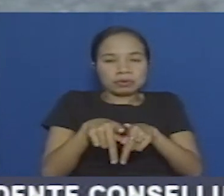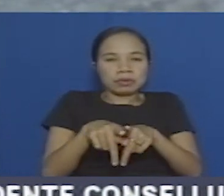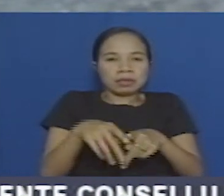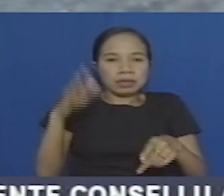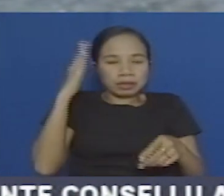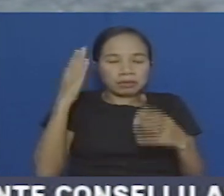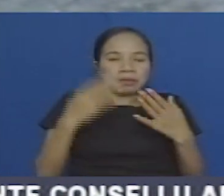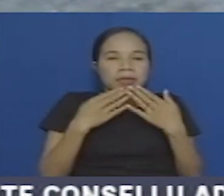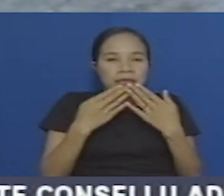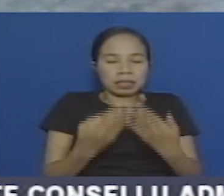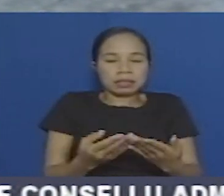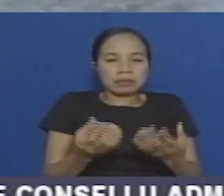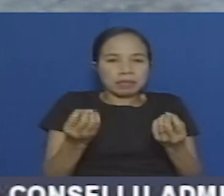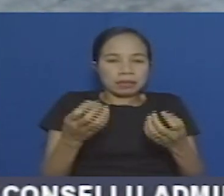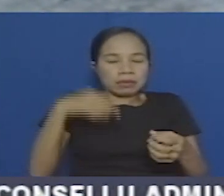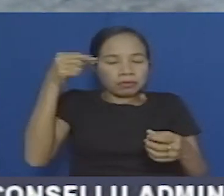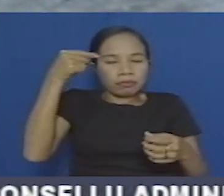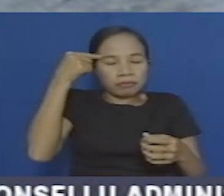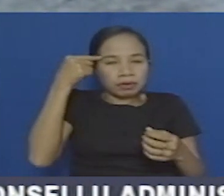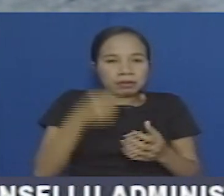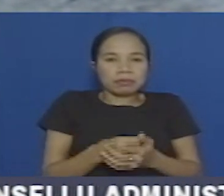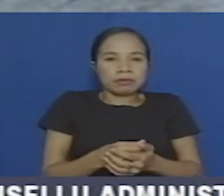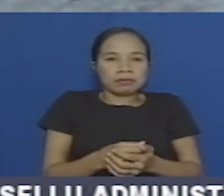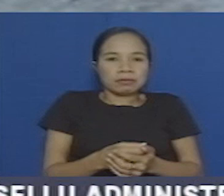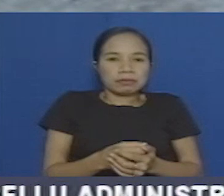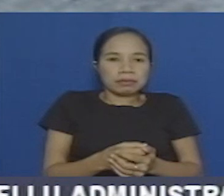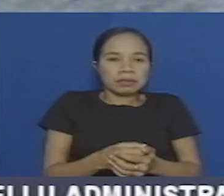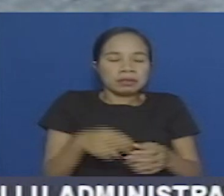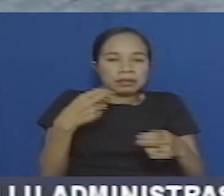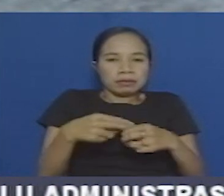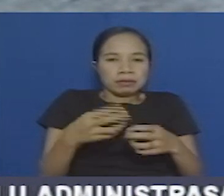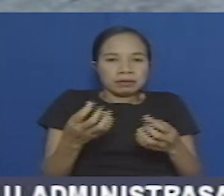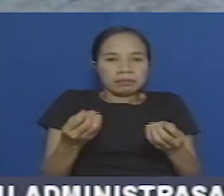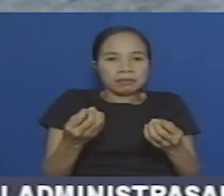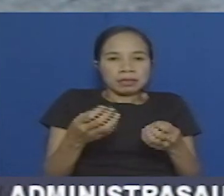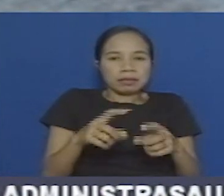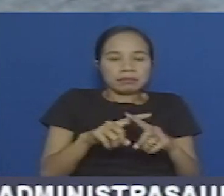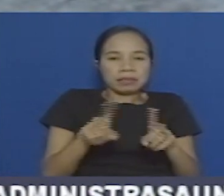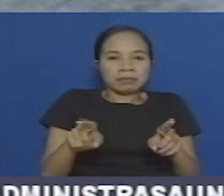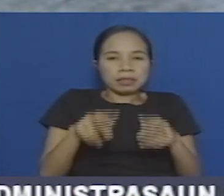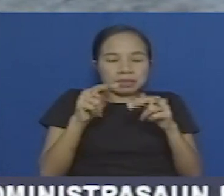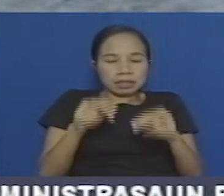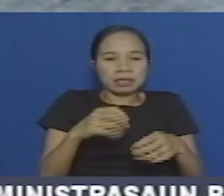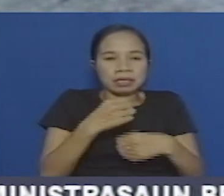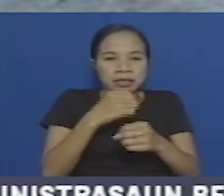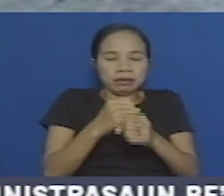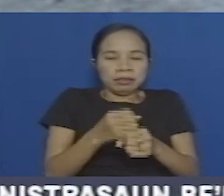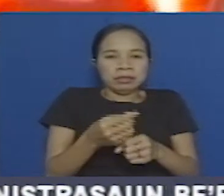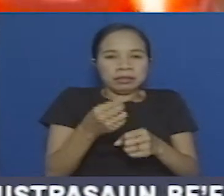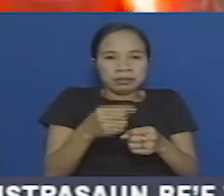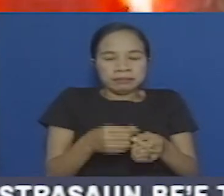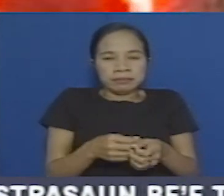ami agresseu ai ba be governo ida ne ia be dificuldade barak leo mai be ting hal netu patruma ba komunidade